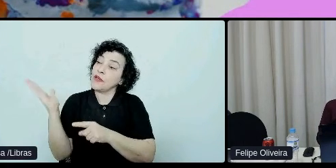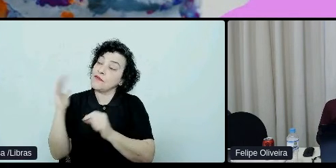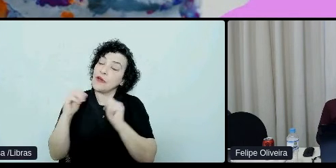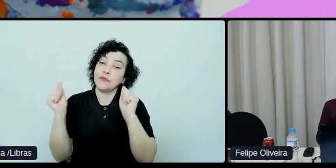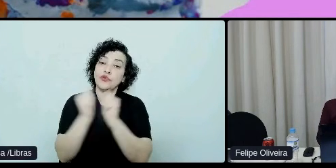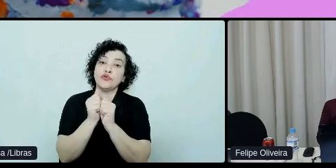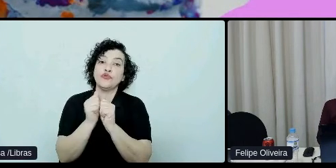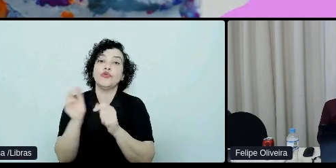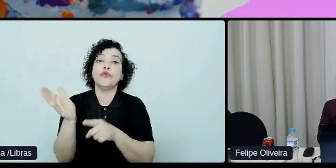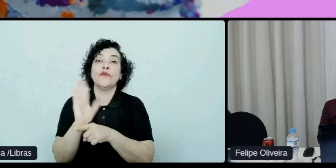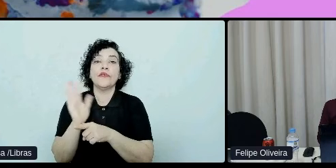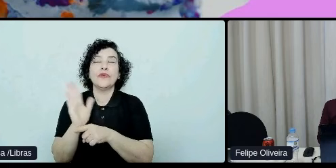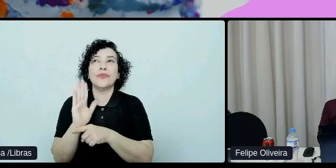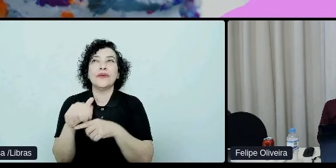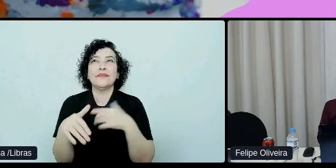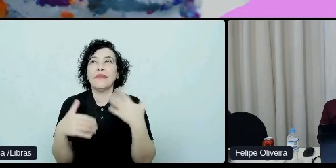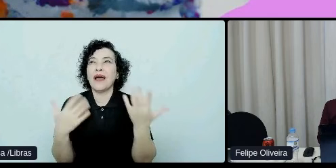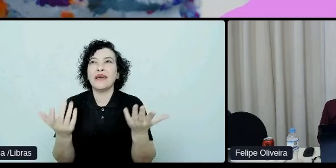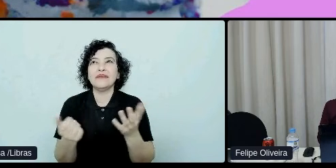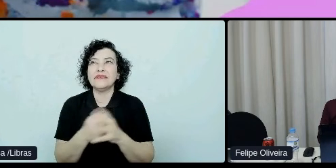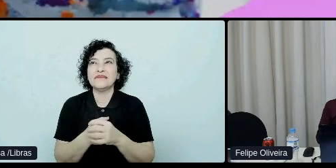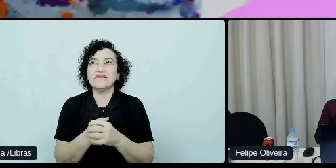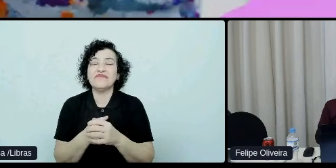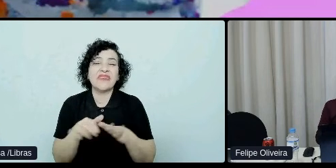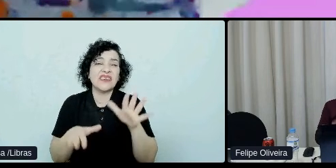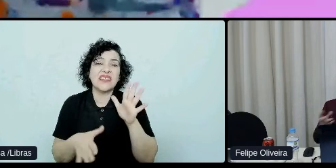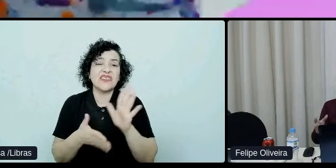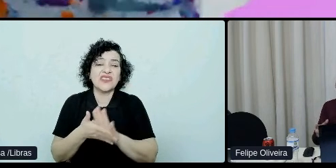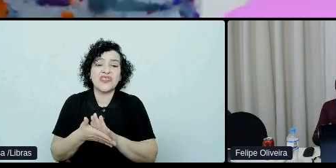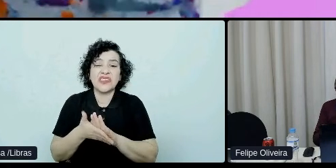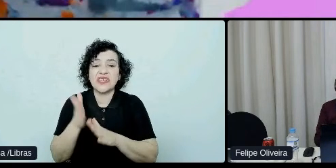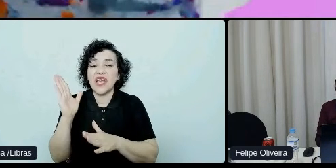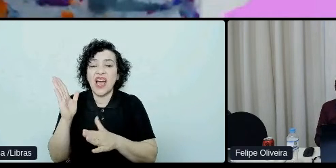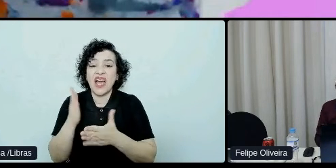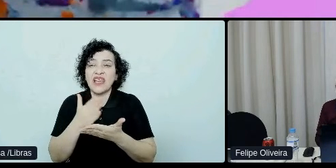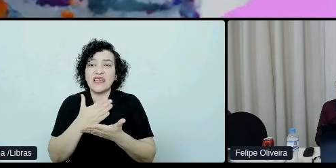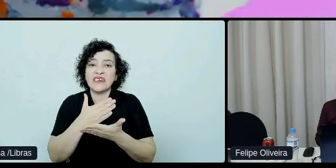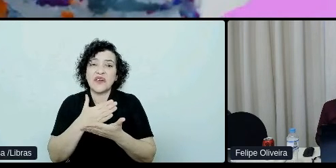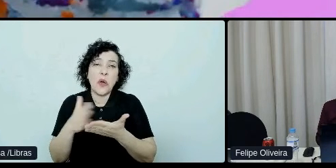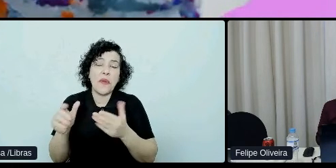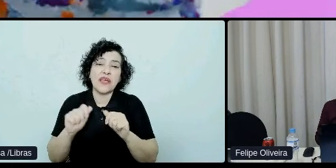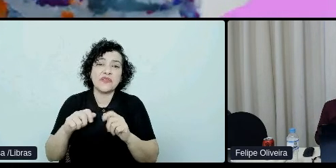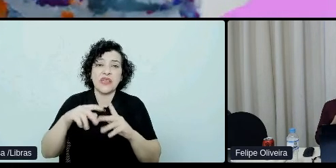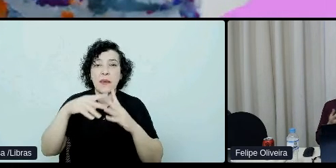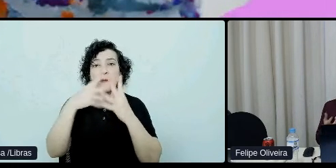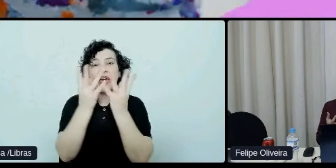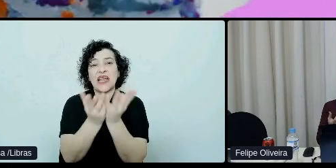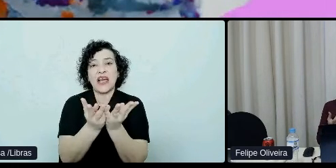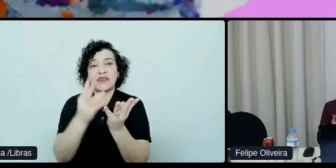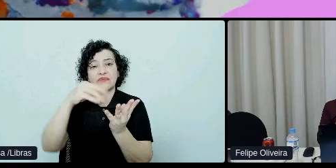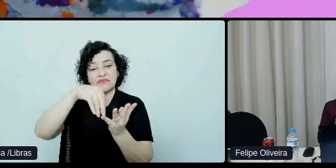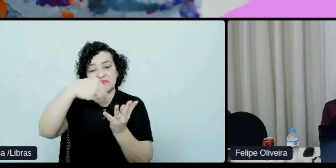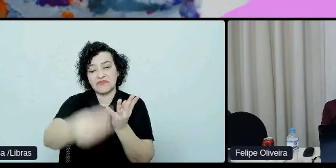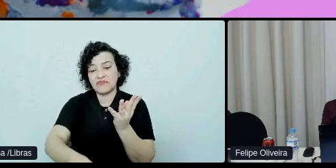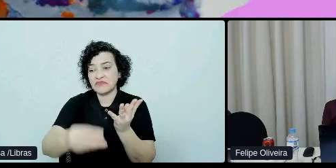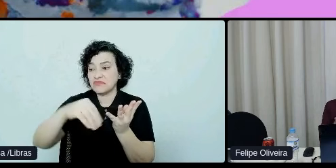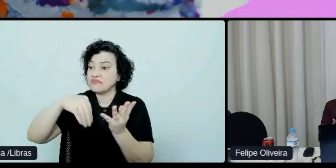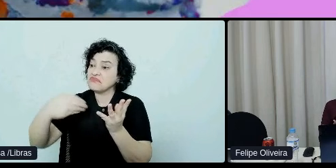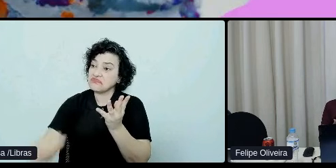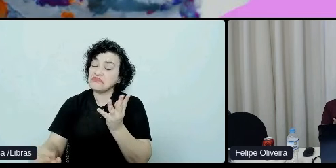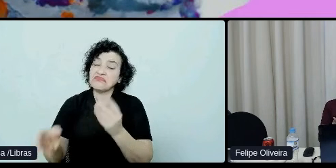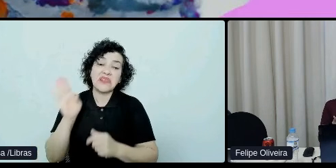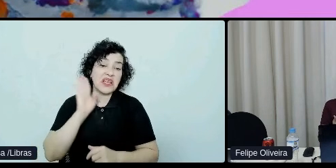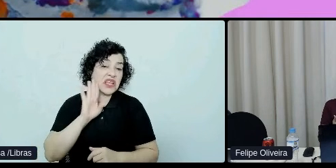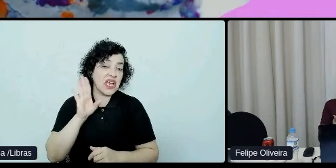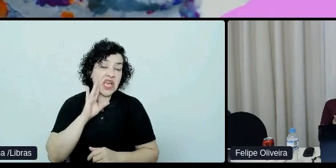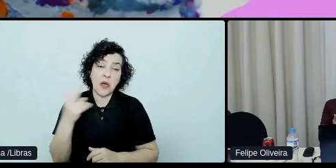hoje. Mas a gente acaba saindo e começa a jogar baralho, né? Que é para estar num momento legal para todo